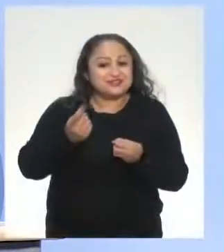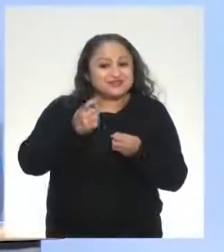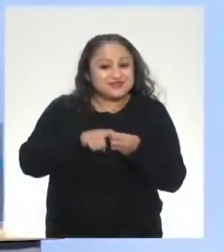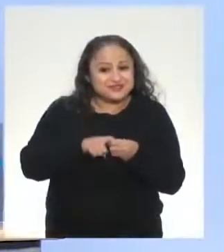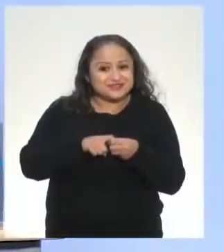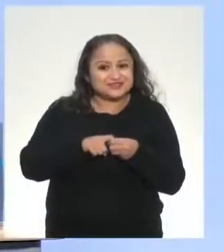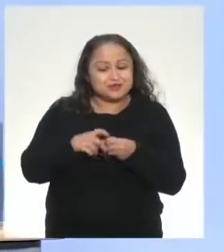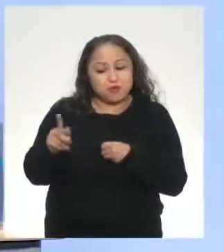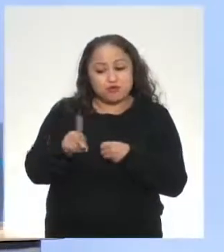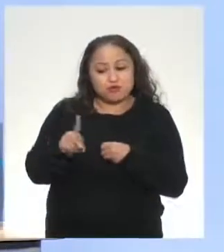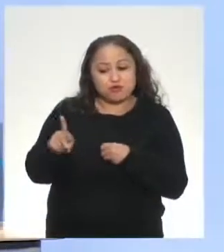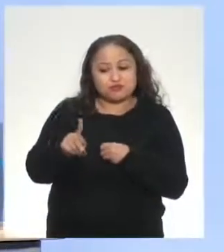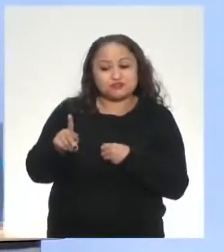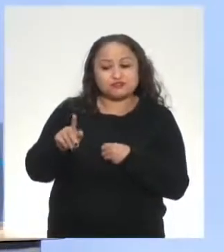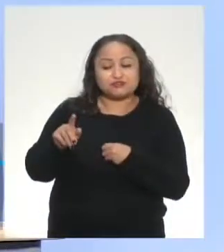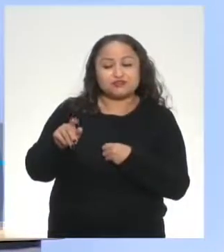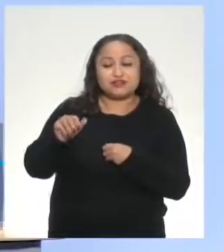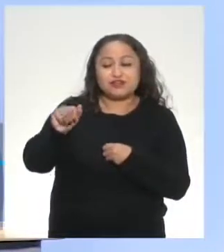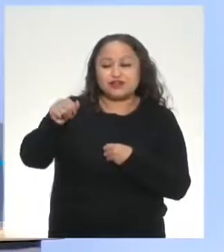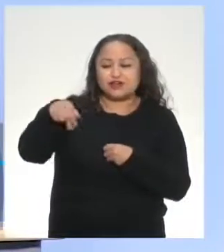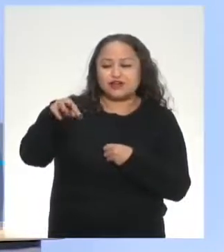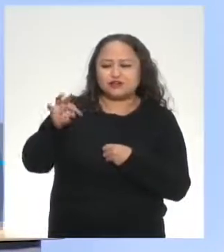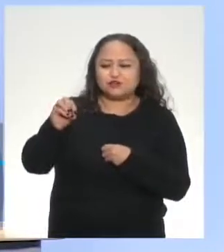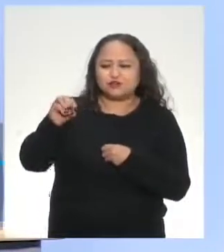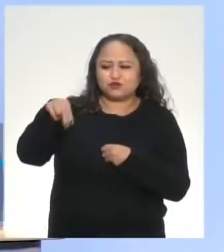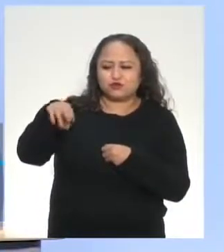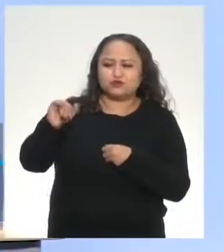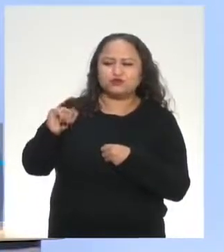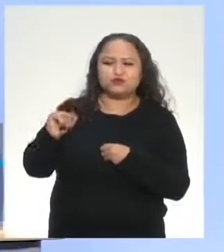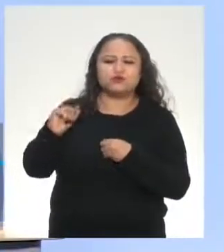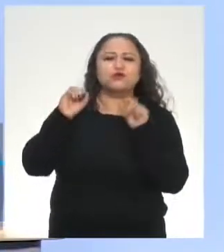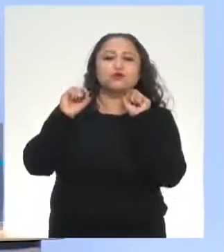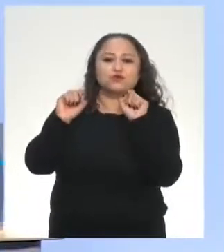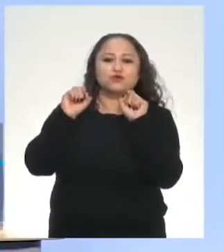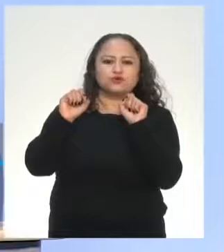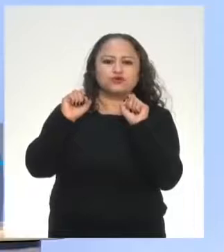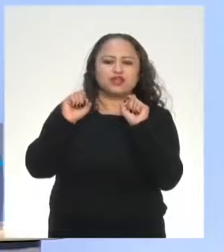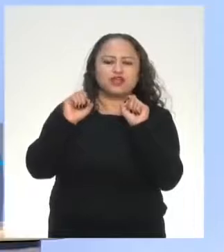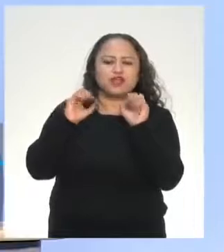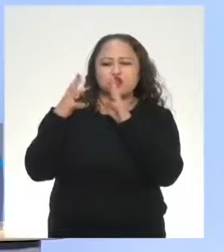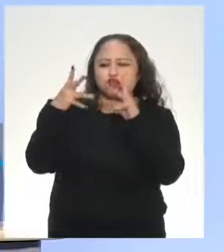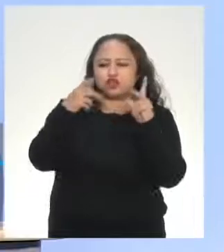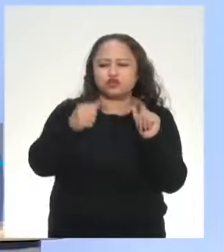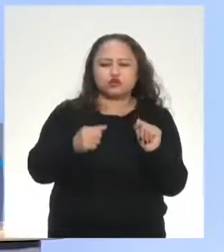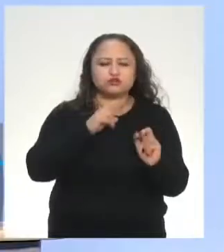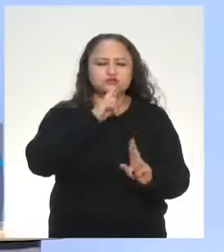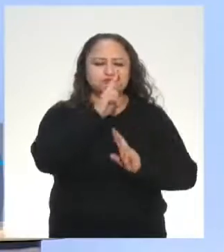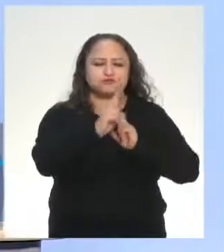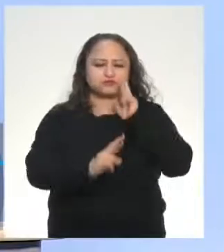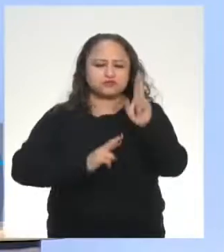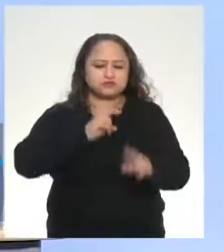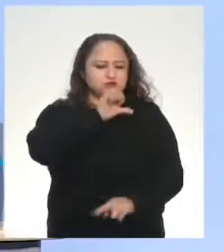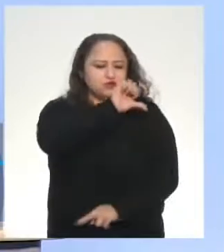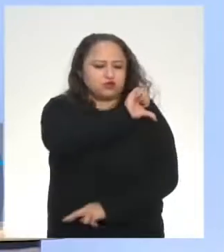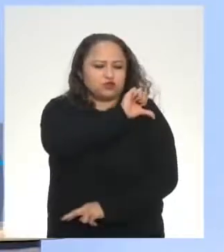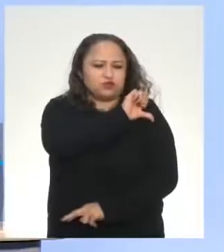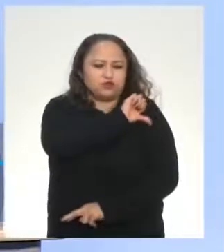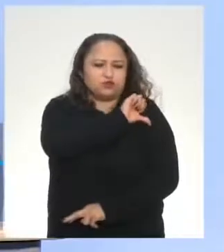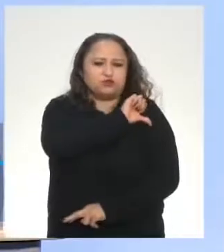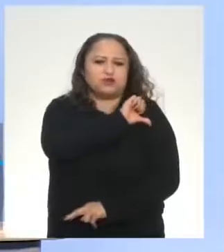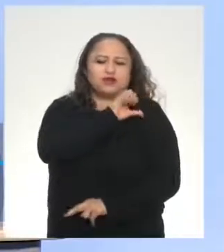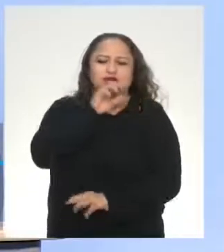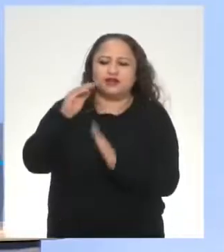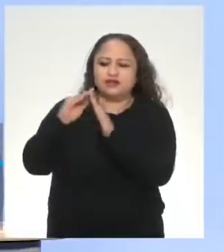Voltamos. Professor Antônio, unanimidade aqui no nosso chat, colocando aqui a resposta dos alunos do 9º A da Escola Newton